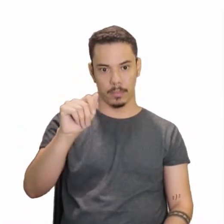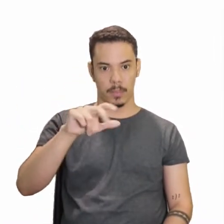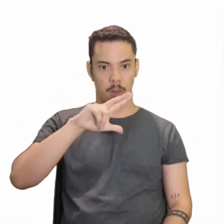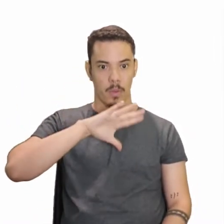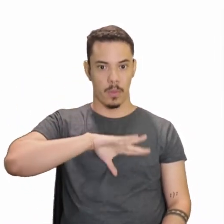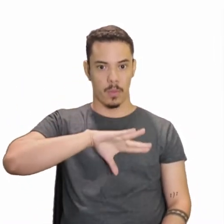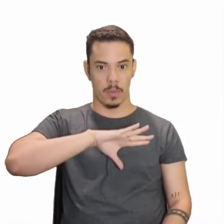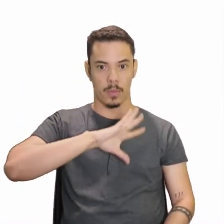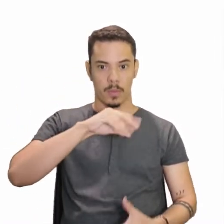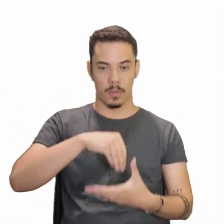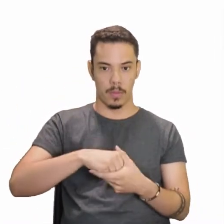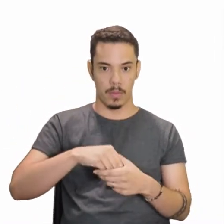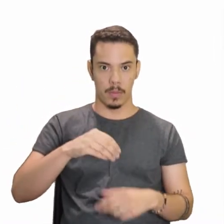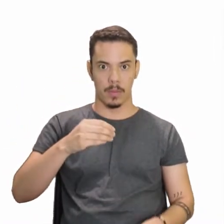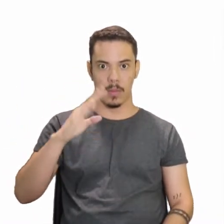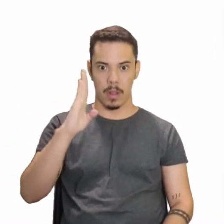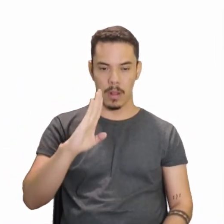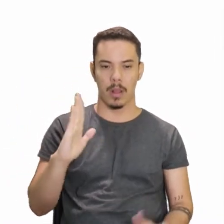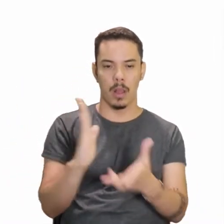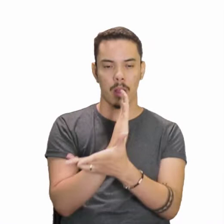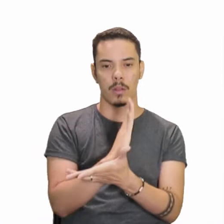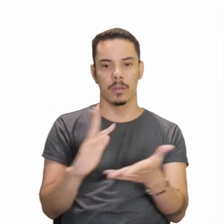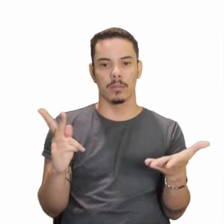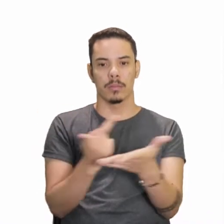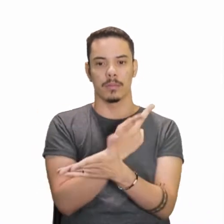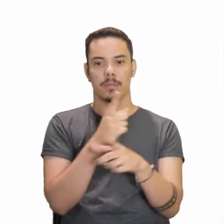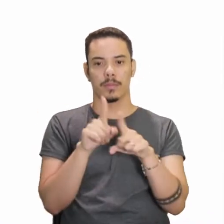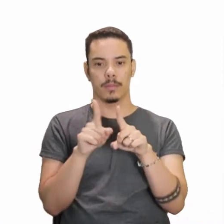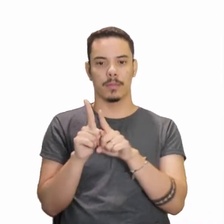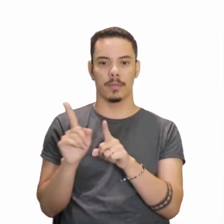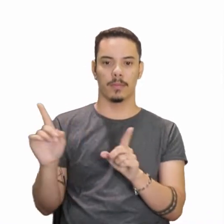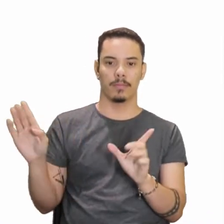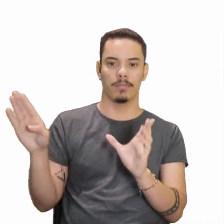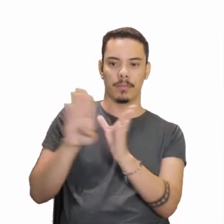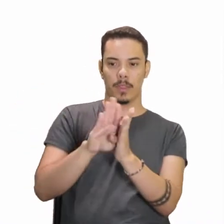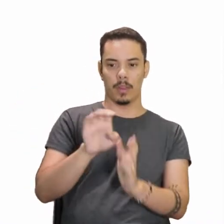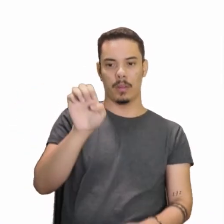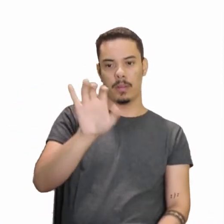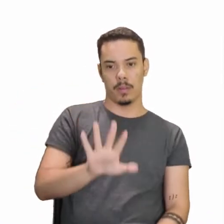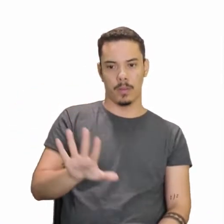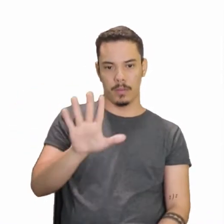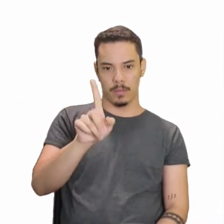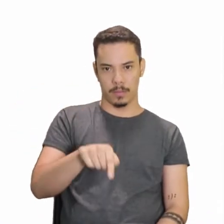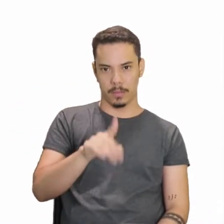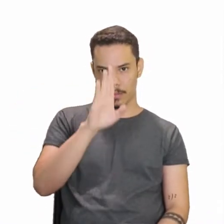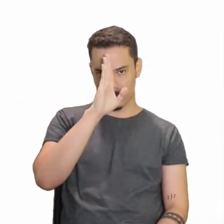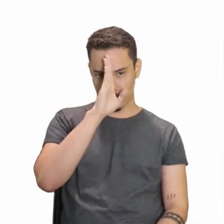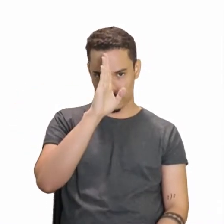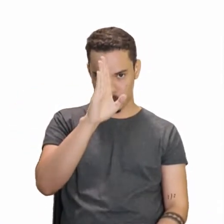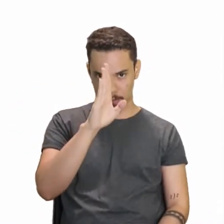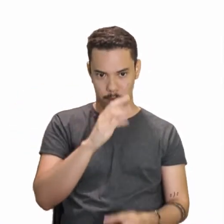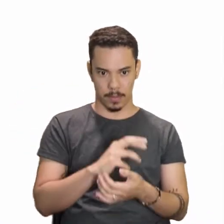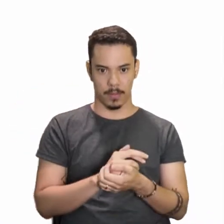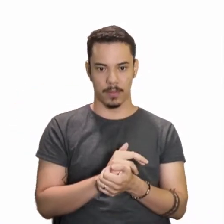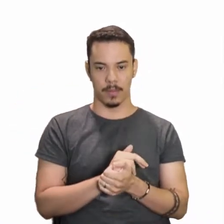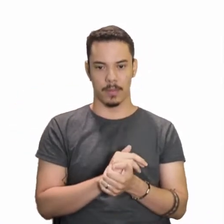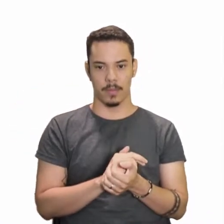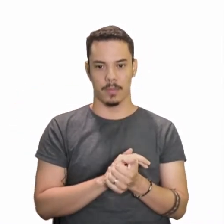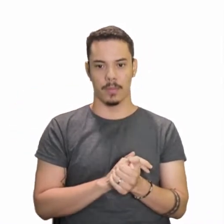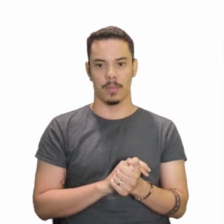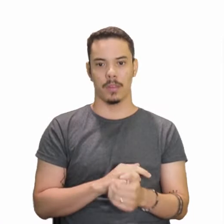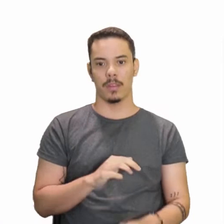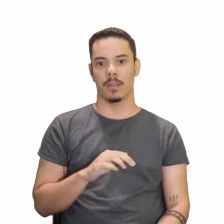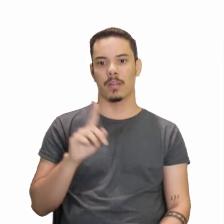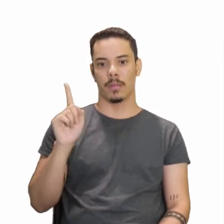no Brasil, que em alguns casos chegou também na Europa, certo? Veio principalmente do